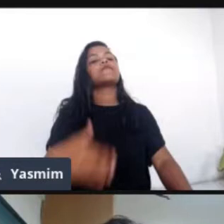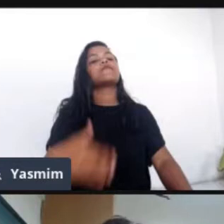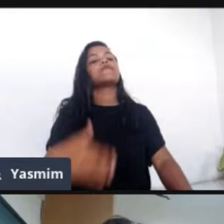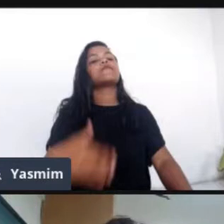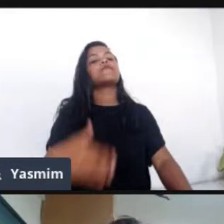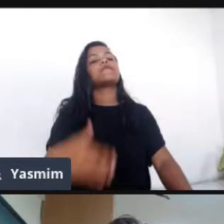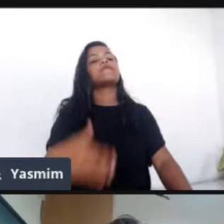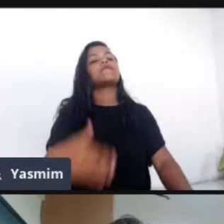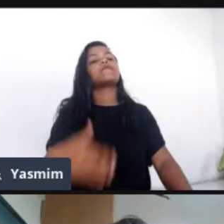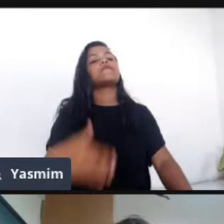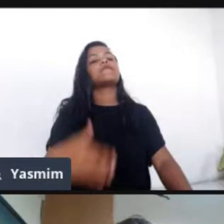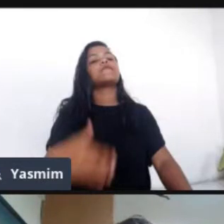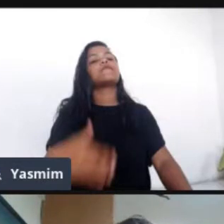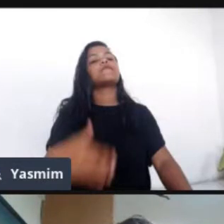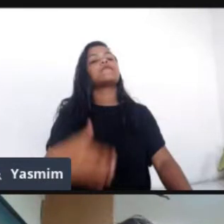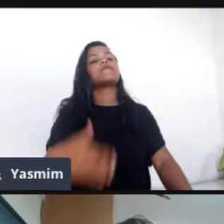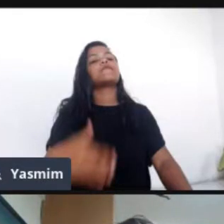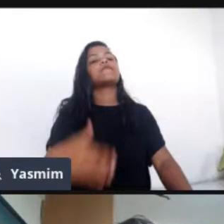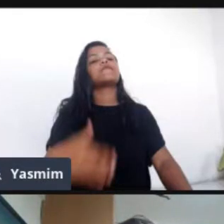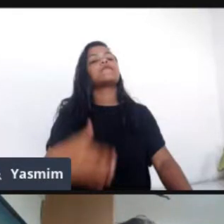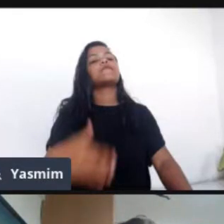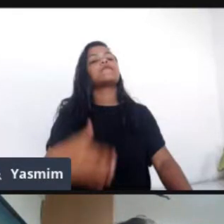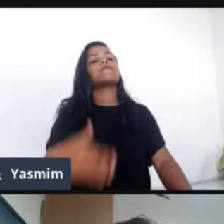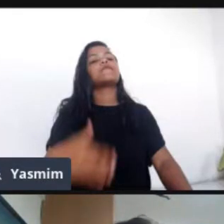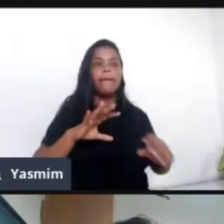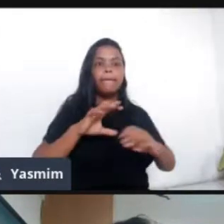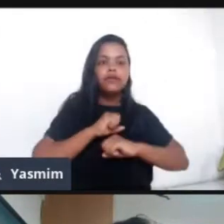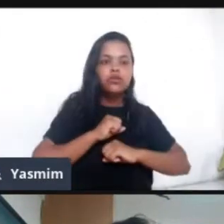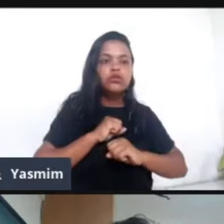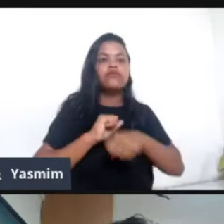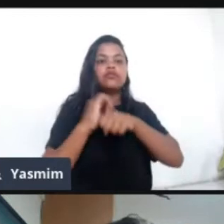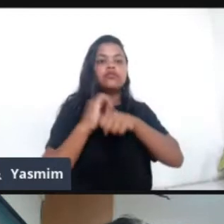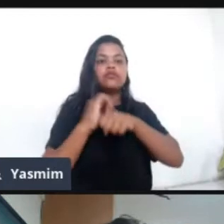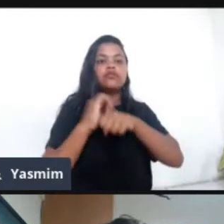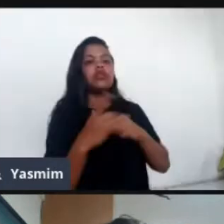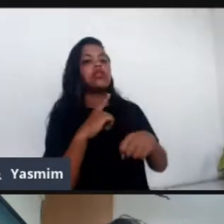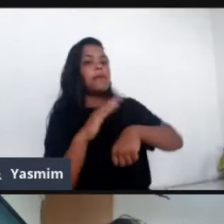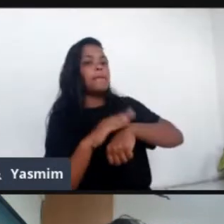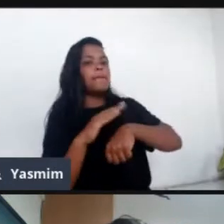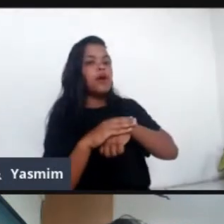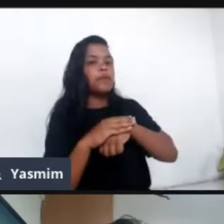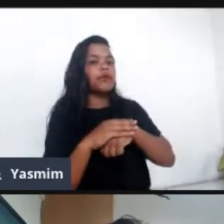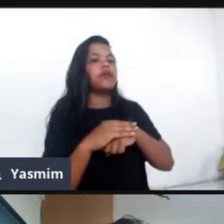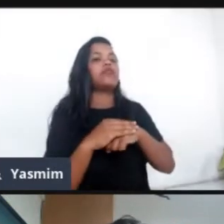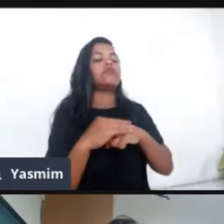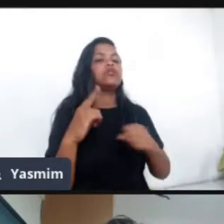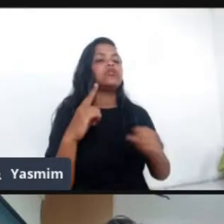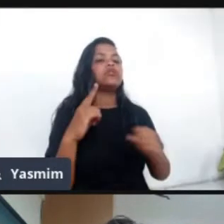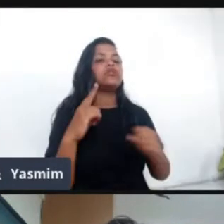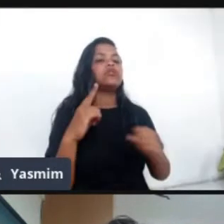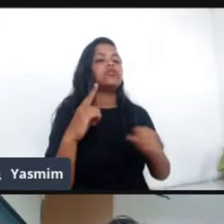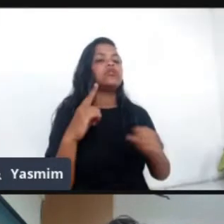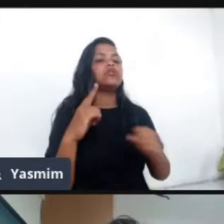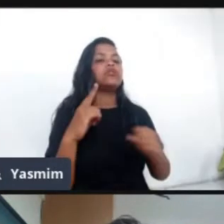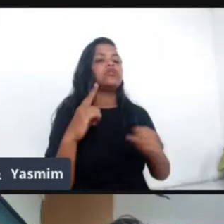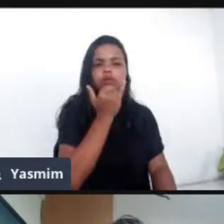alvéolo, nesse momento nós temos aqui a ligação dele, como já foi colocado pelo Dr. Everton, a ligação à proteína receptora, que é a proteína